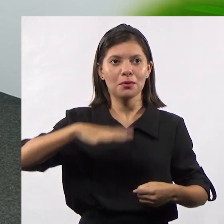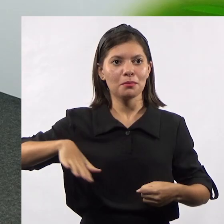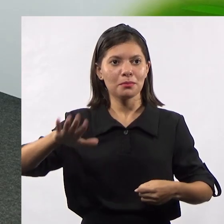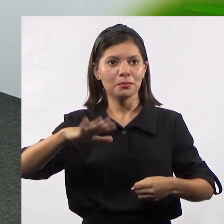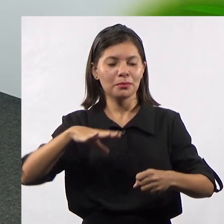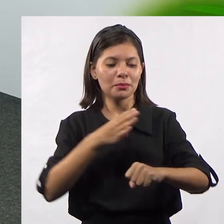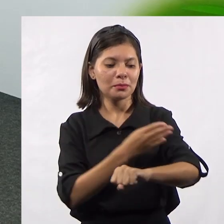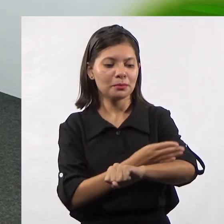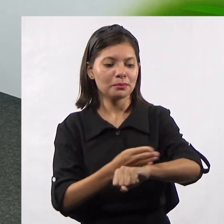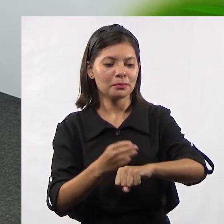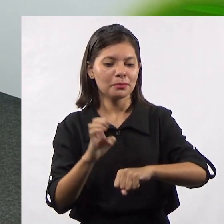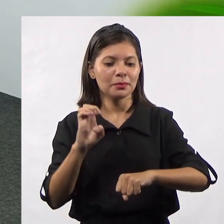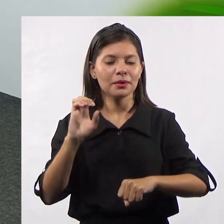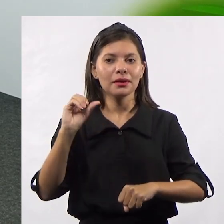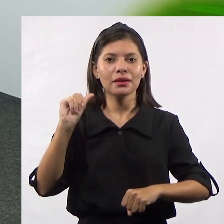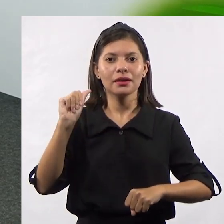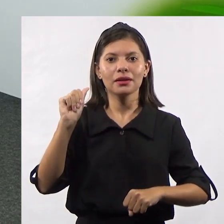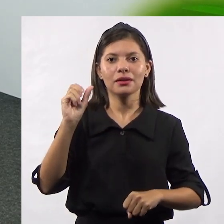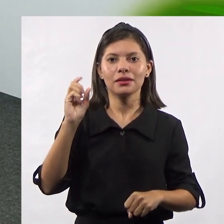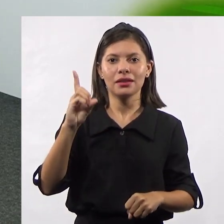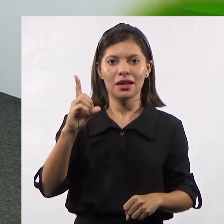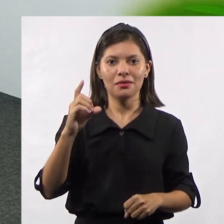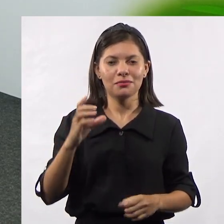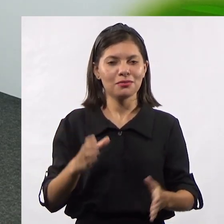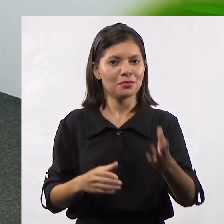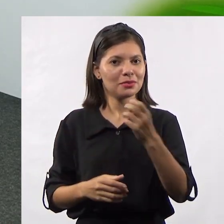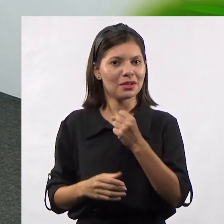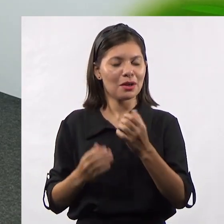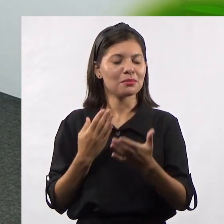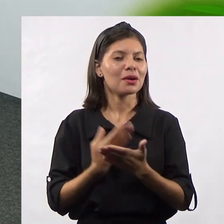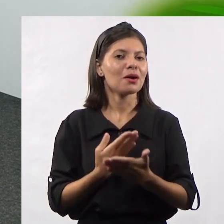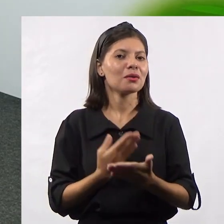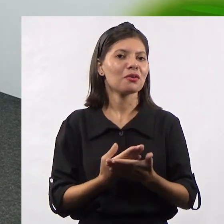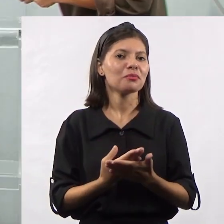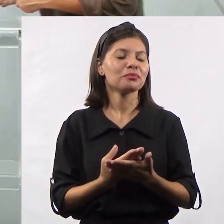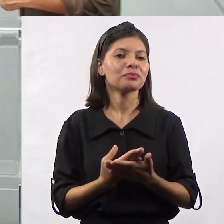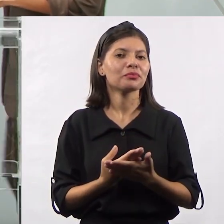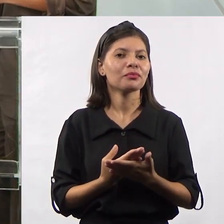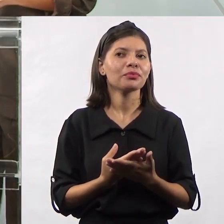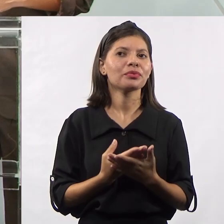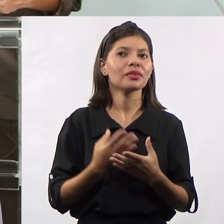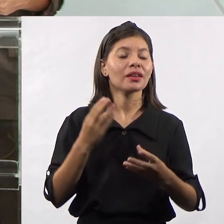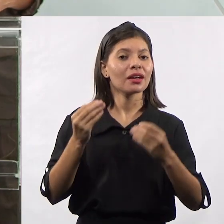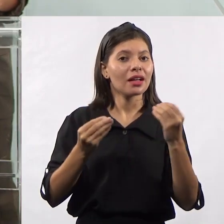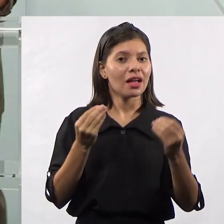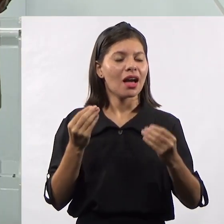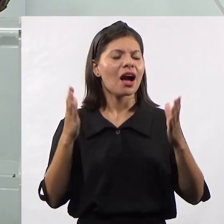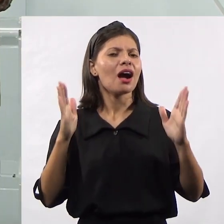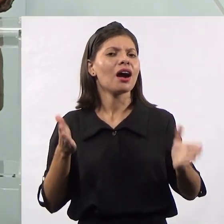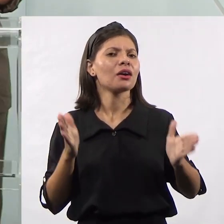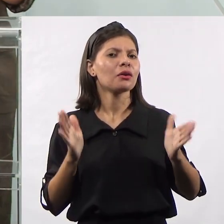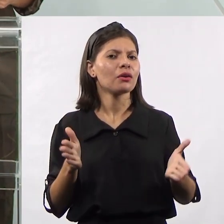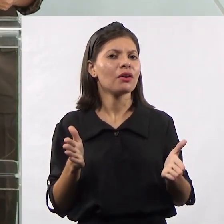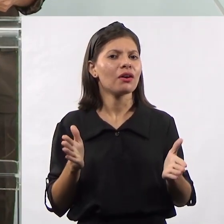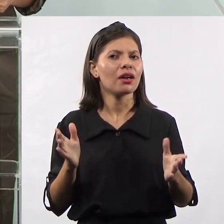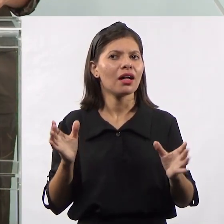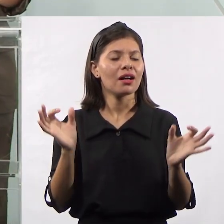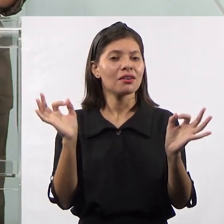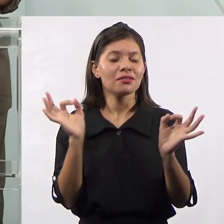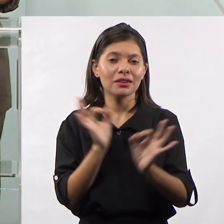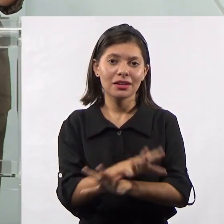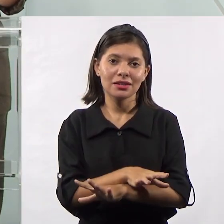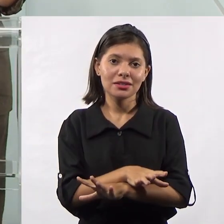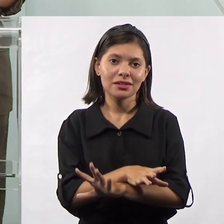EAD Mudando Realidades. Vamos lá para a nossa aula? Bem, a gente vai agora finalizar